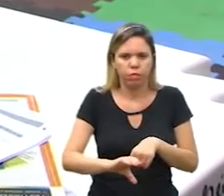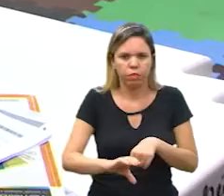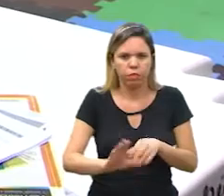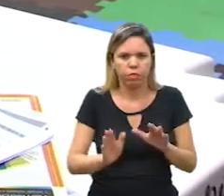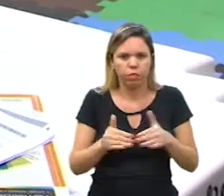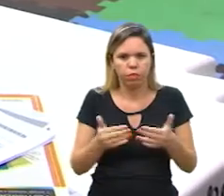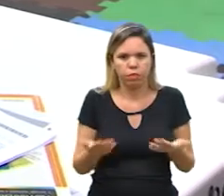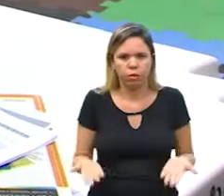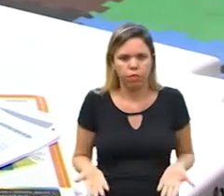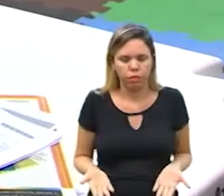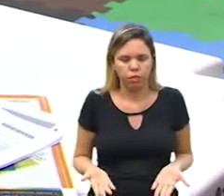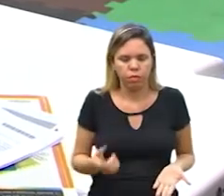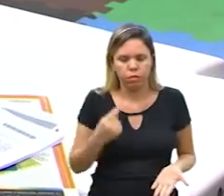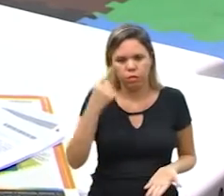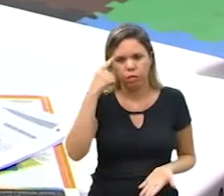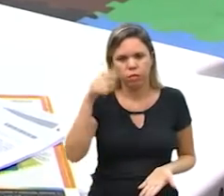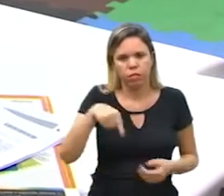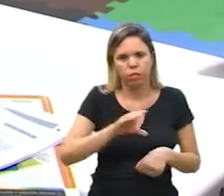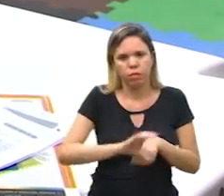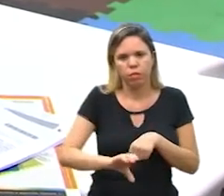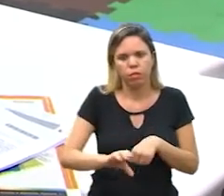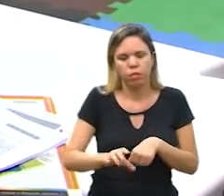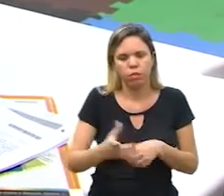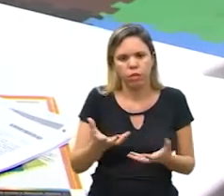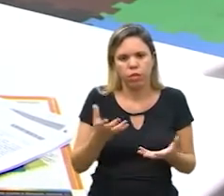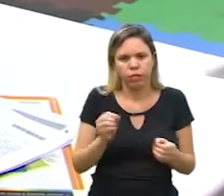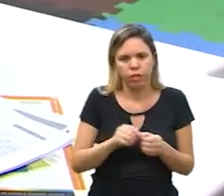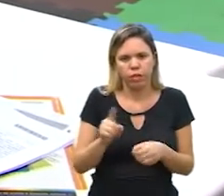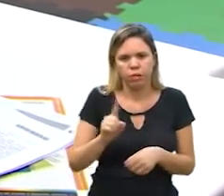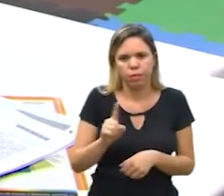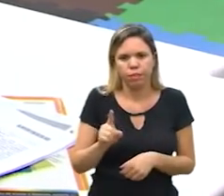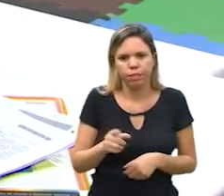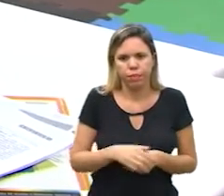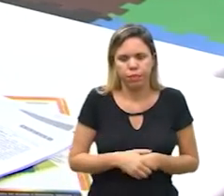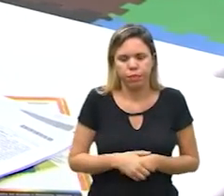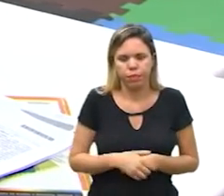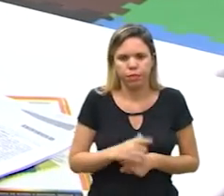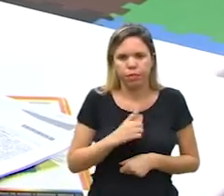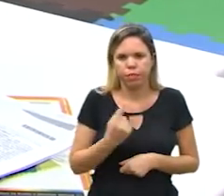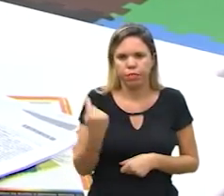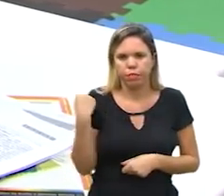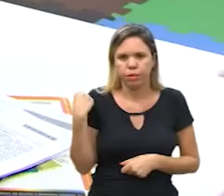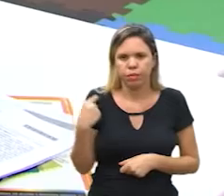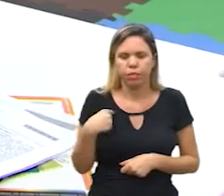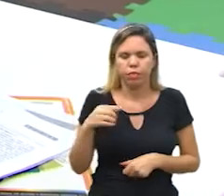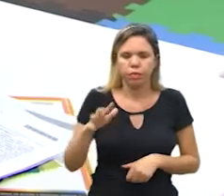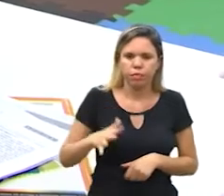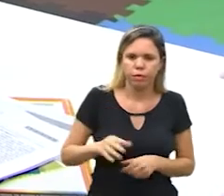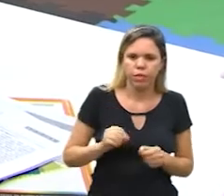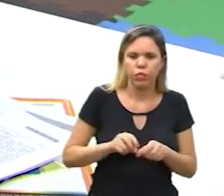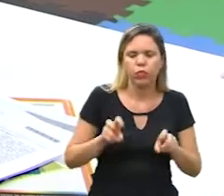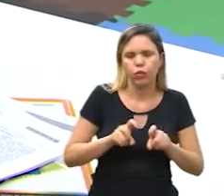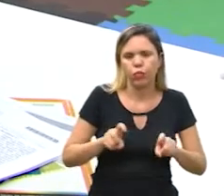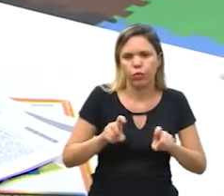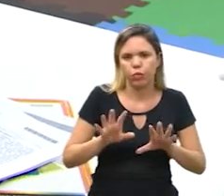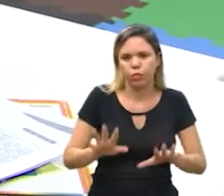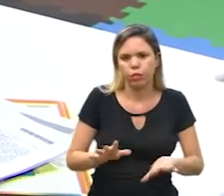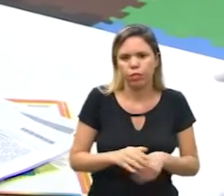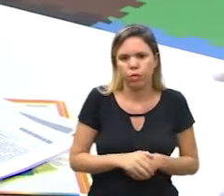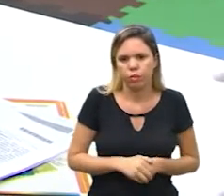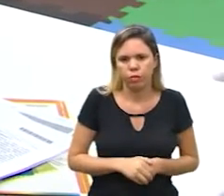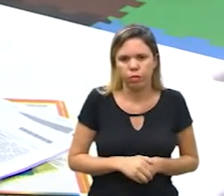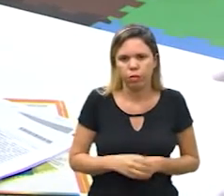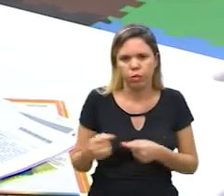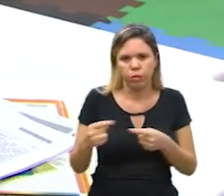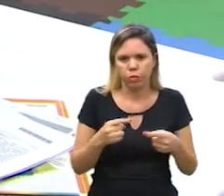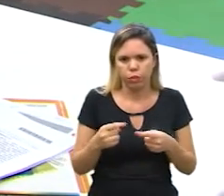curso e me dedicar bastante. Você tem ideia o curso que você vai querer fazer ou não? Eu tinha em mente fazer informática, né?